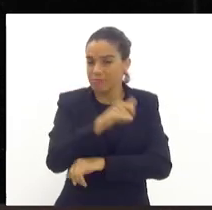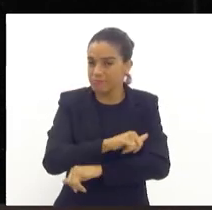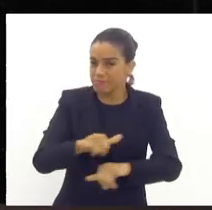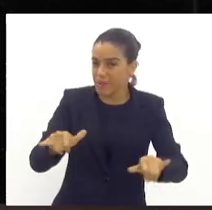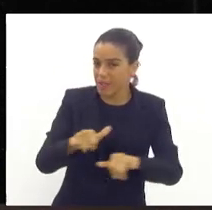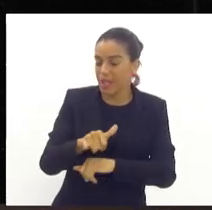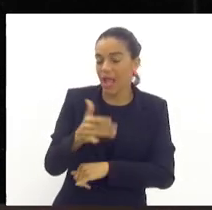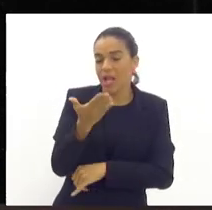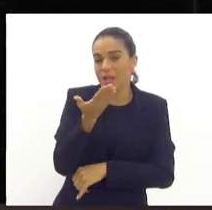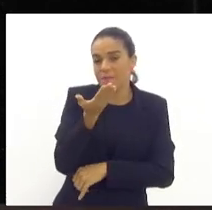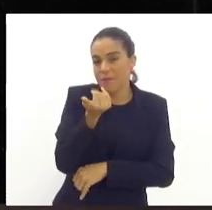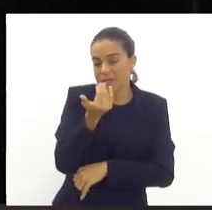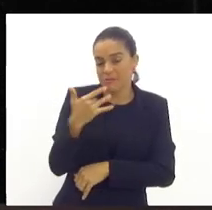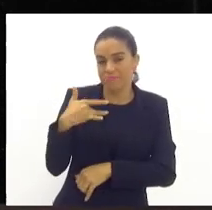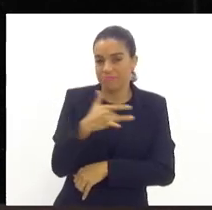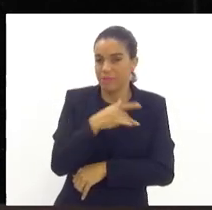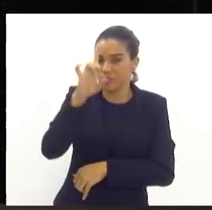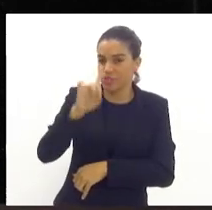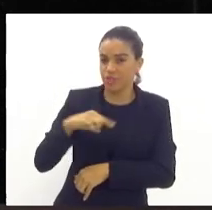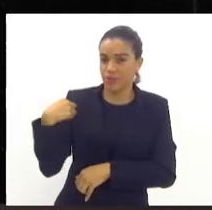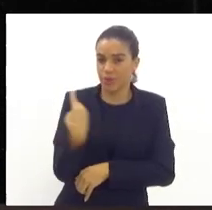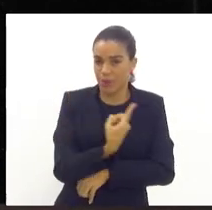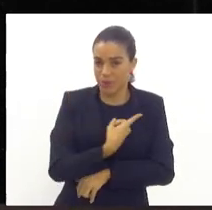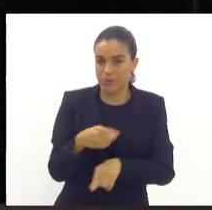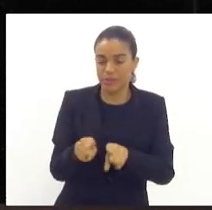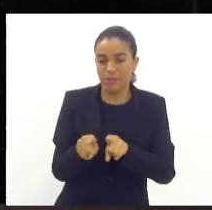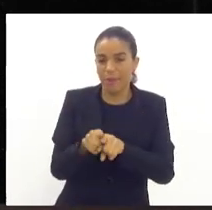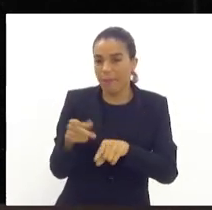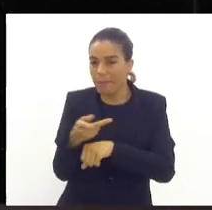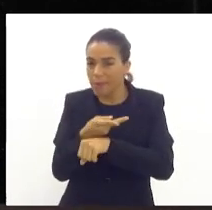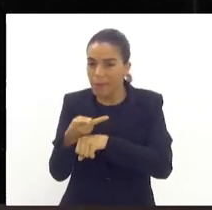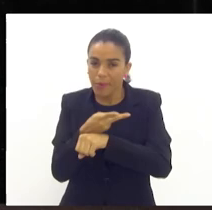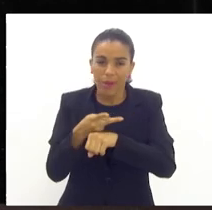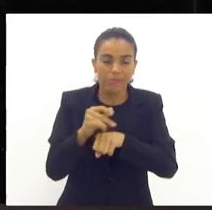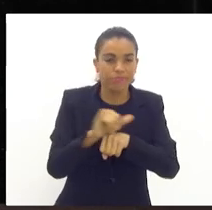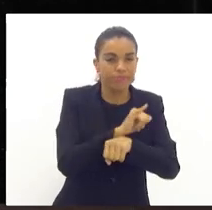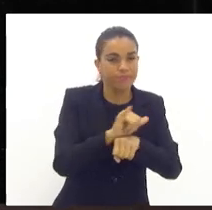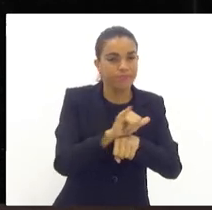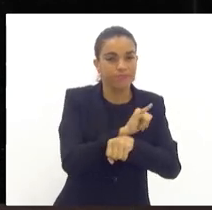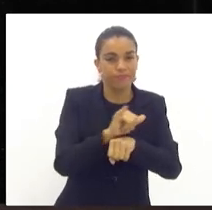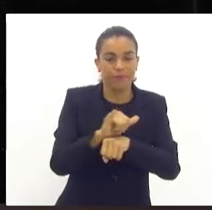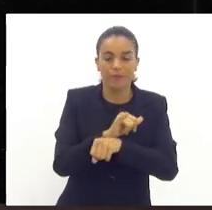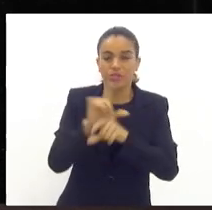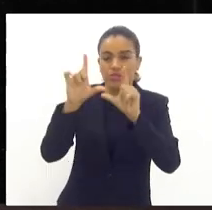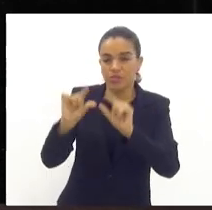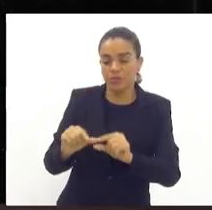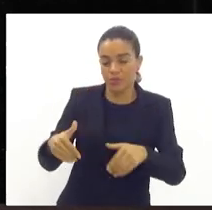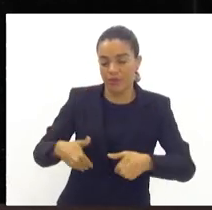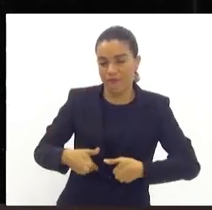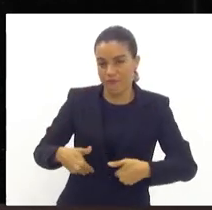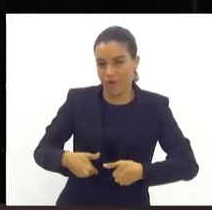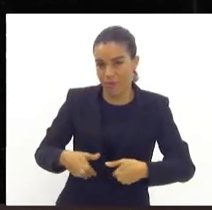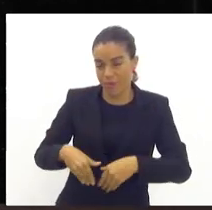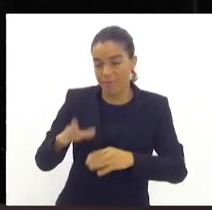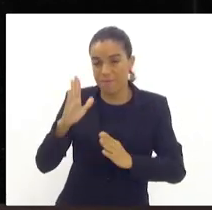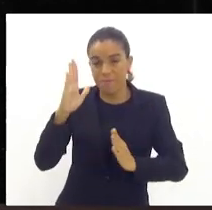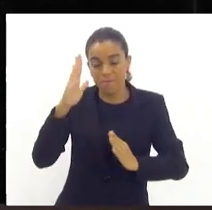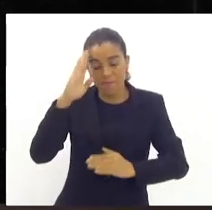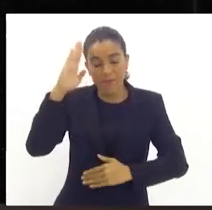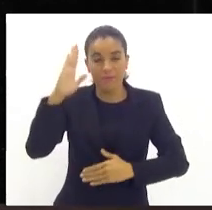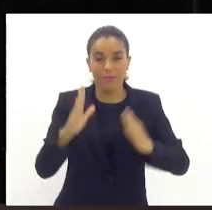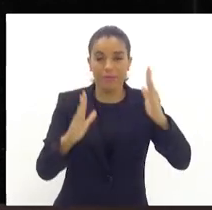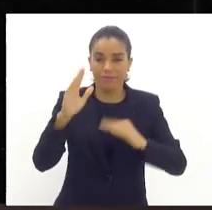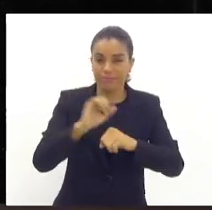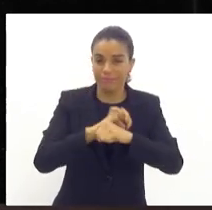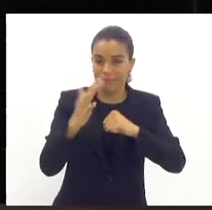saudável é o direito de todos, que se faz urgente buscar alternativa para enfrentar a dor e a fome, especialmente em tempo pandêmico